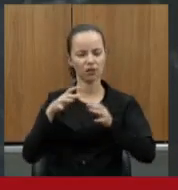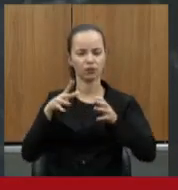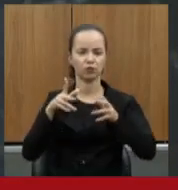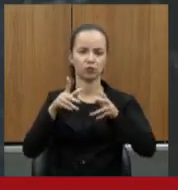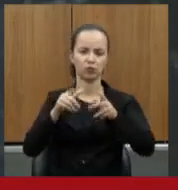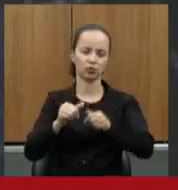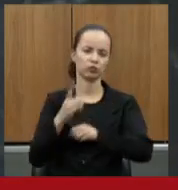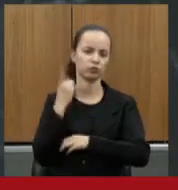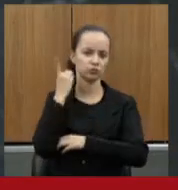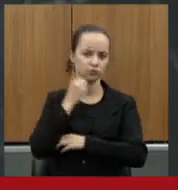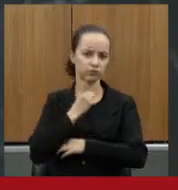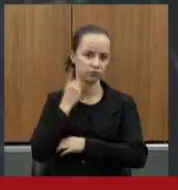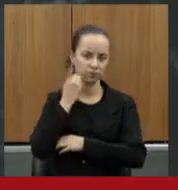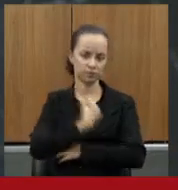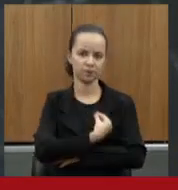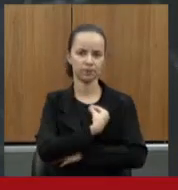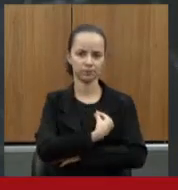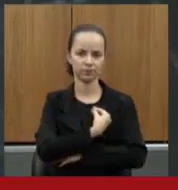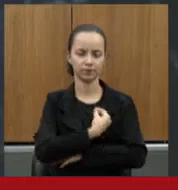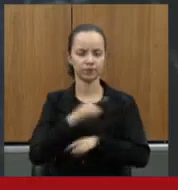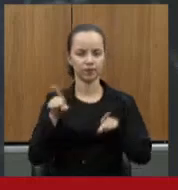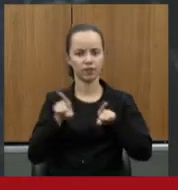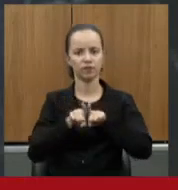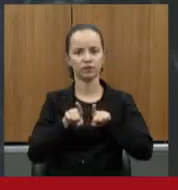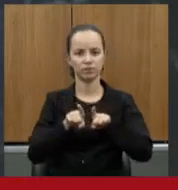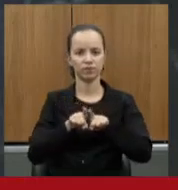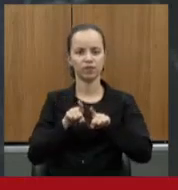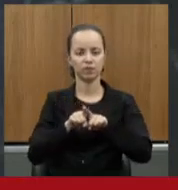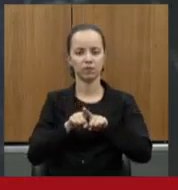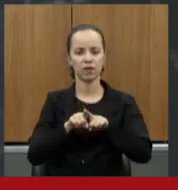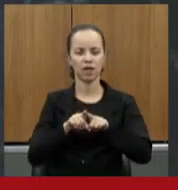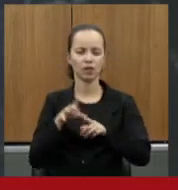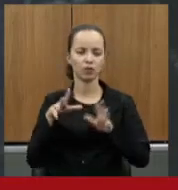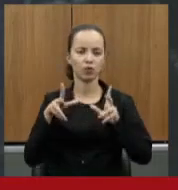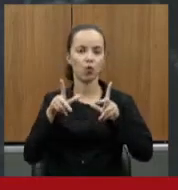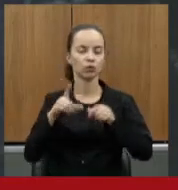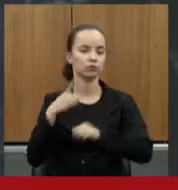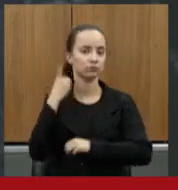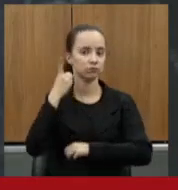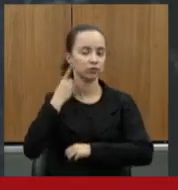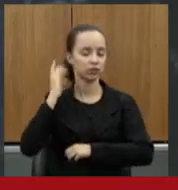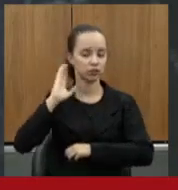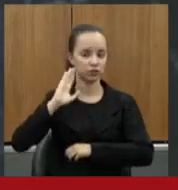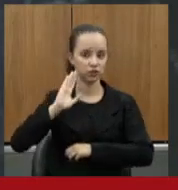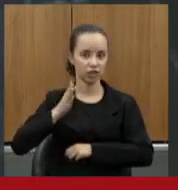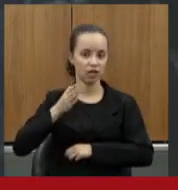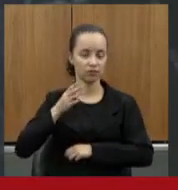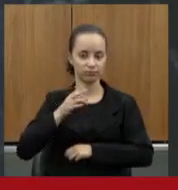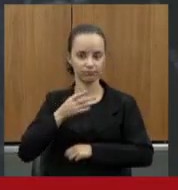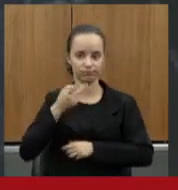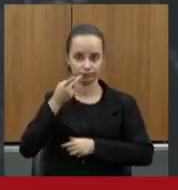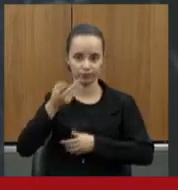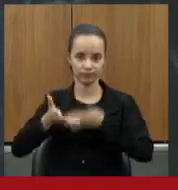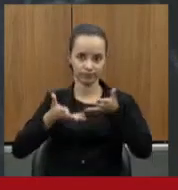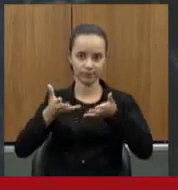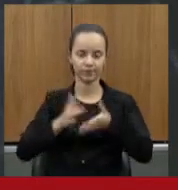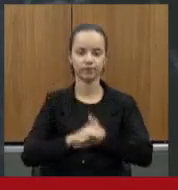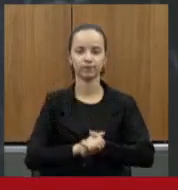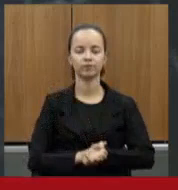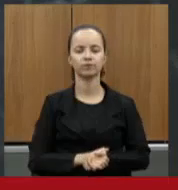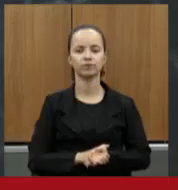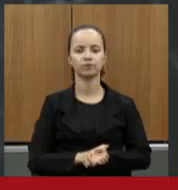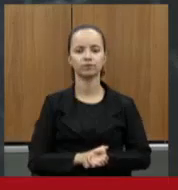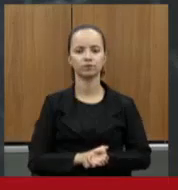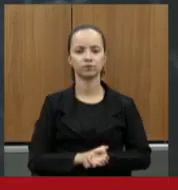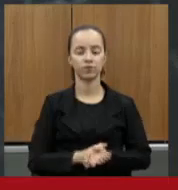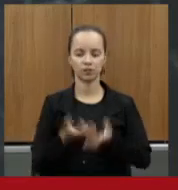os parlamentares presentes e a todas as autoridades que já foram aqui mencionadas.